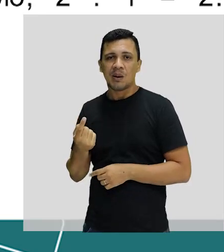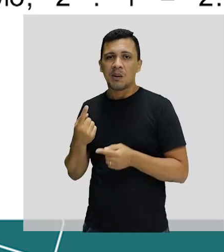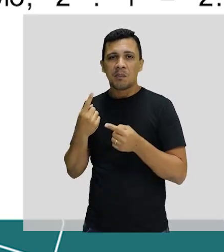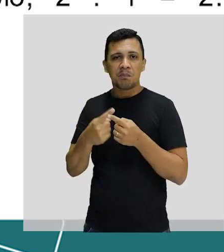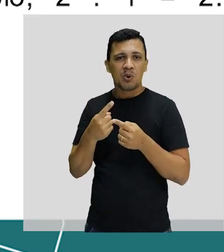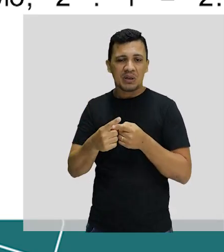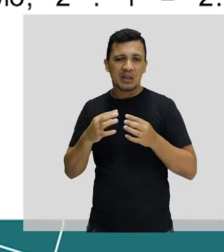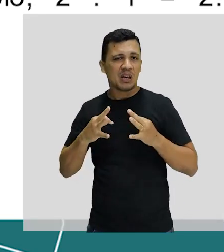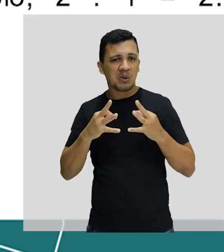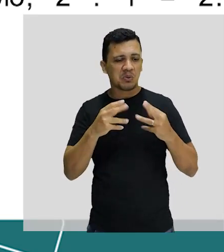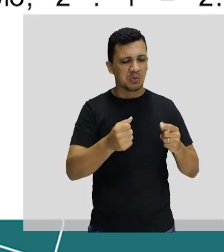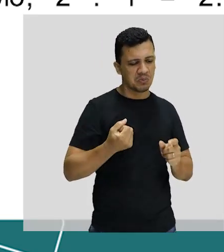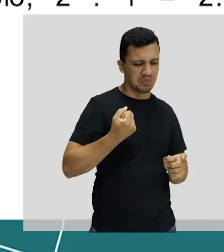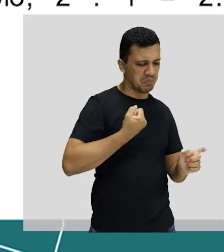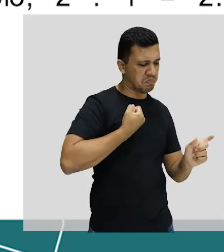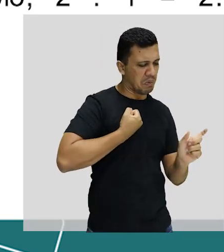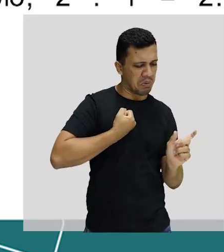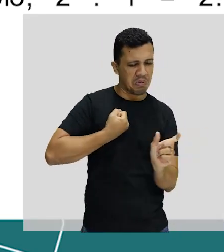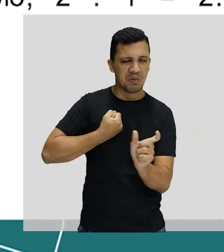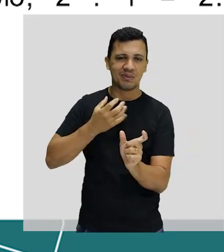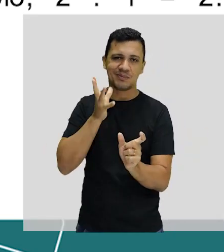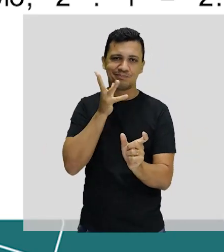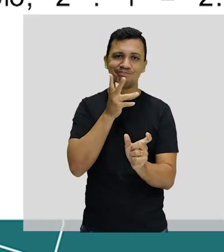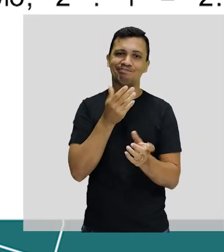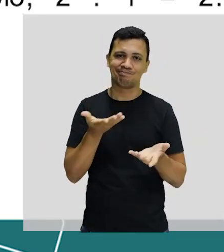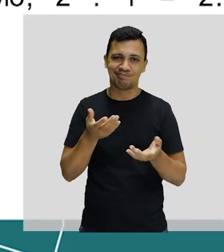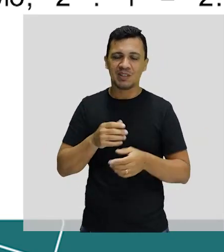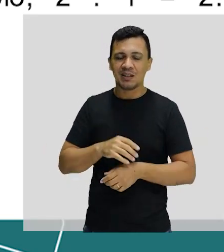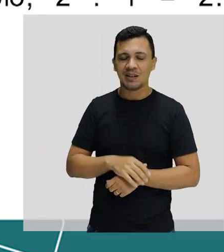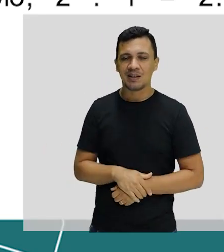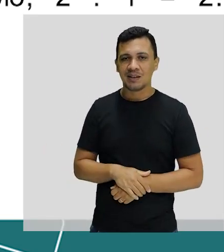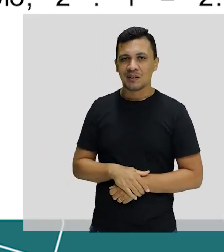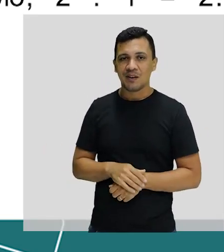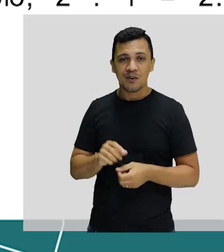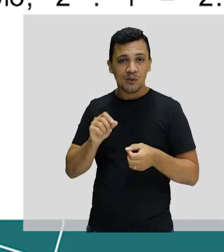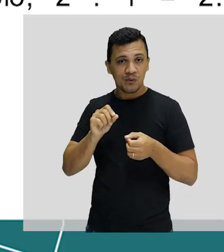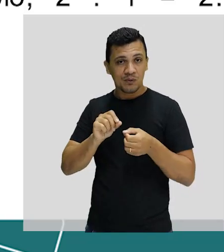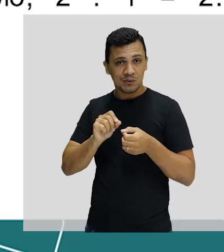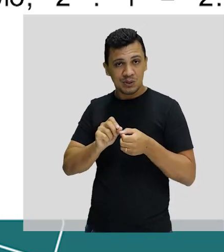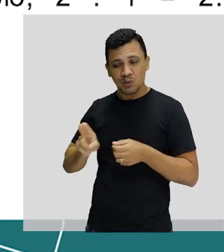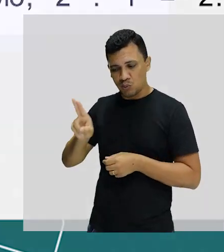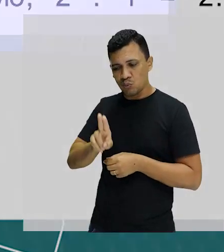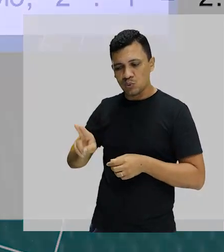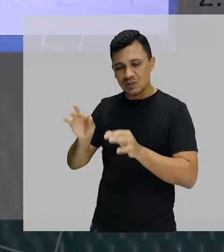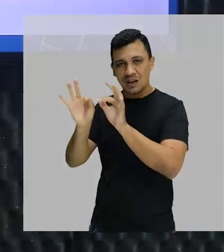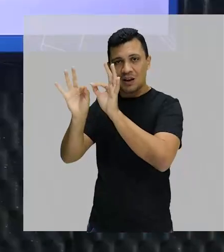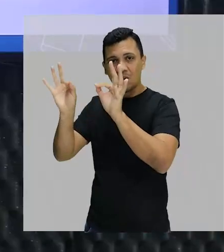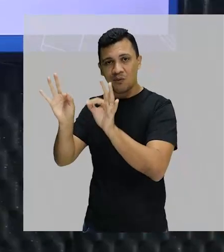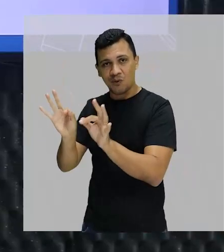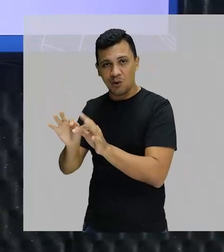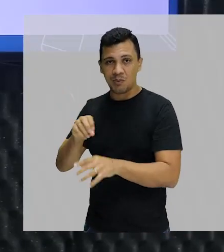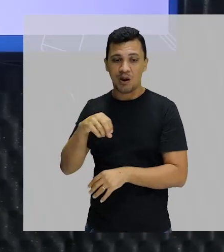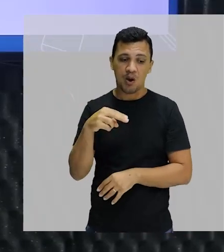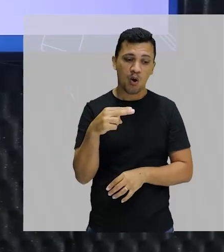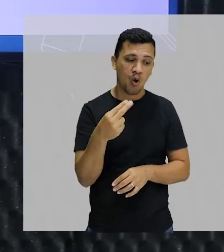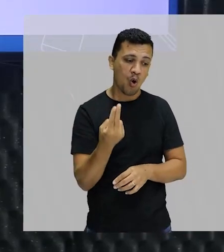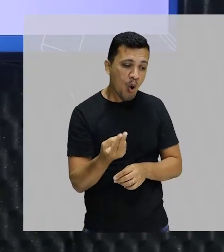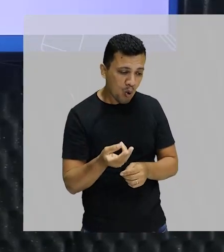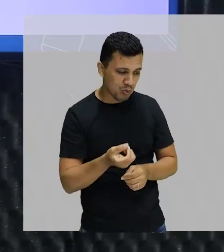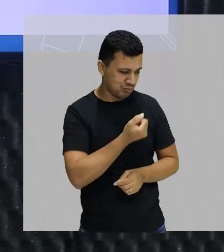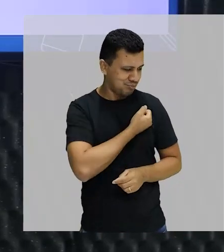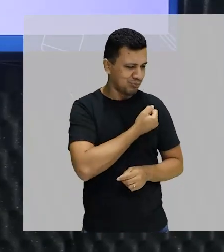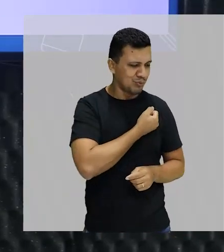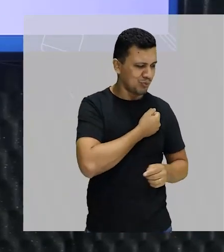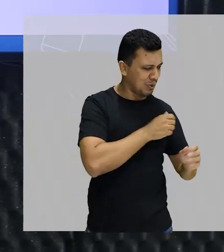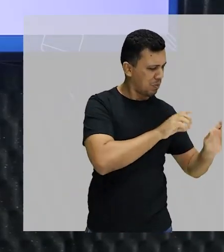precise colocar todos os termos da PG. Então, independente de você usar o termo geral ou de você completar os termos